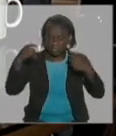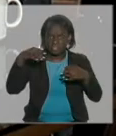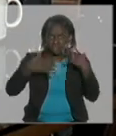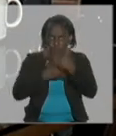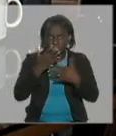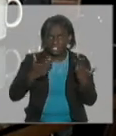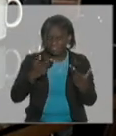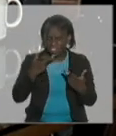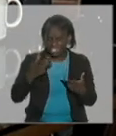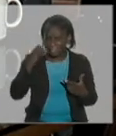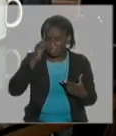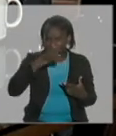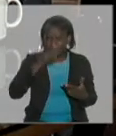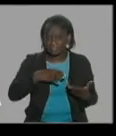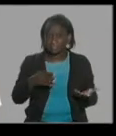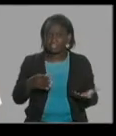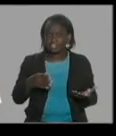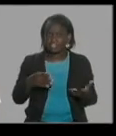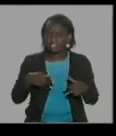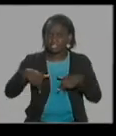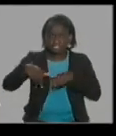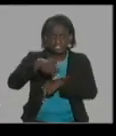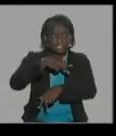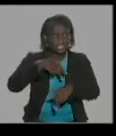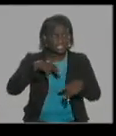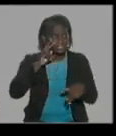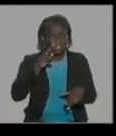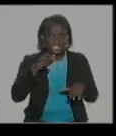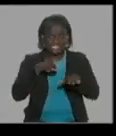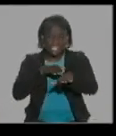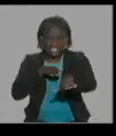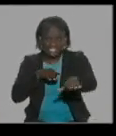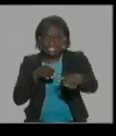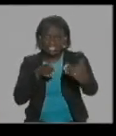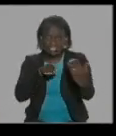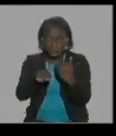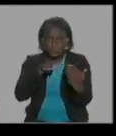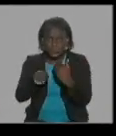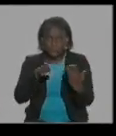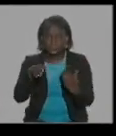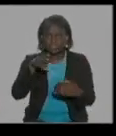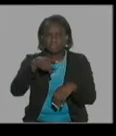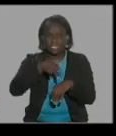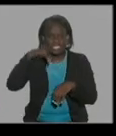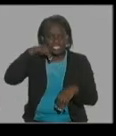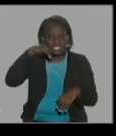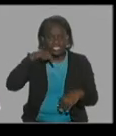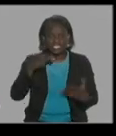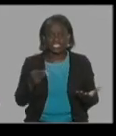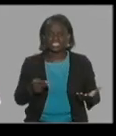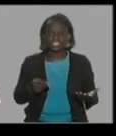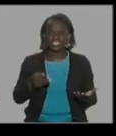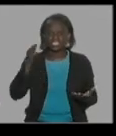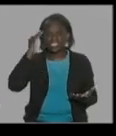agressividade mesmo da música dele, da fala dele, andar por lá, pegar os trânsitos da Nigéria,